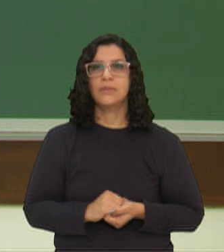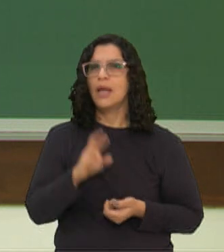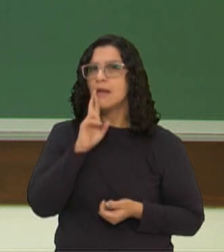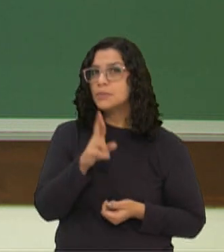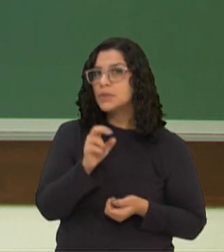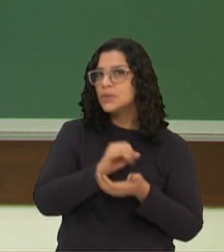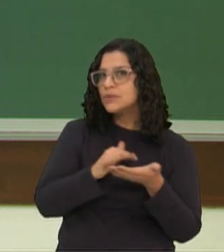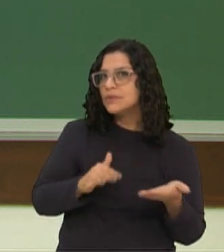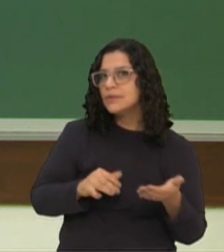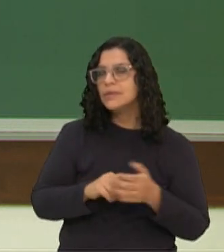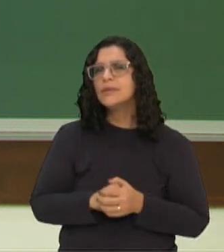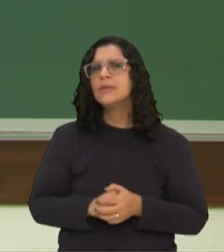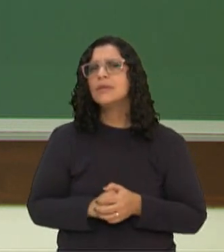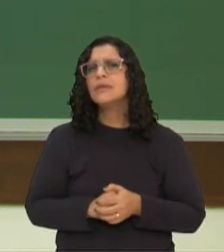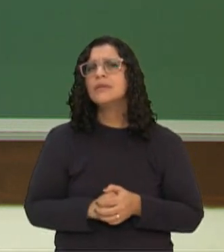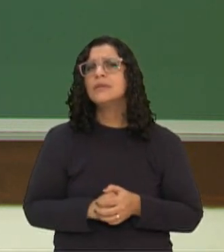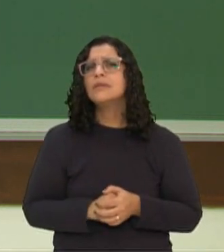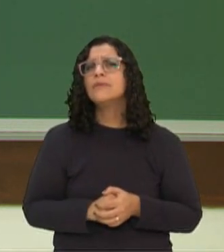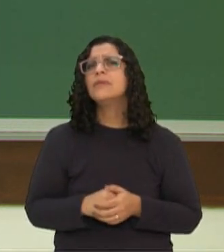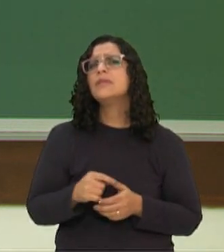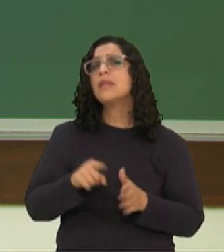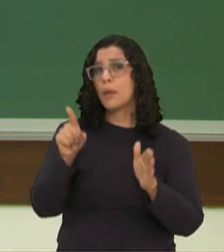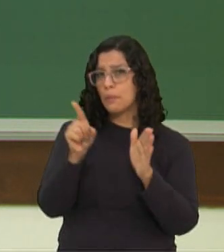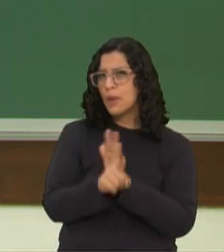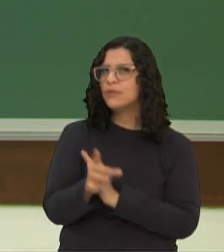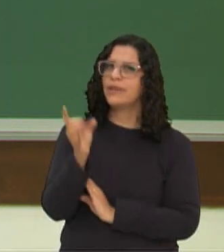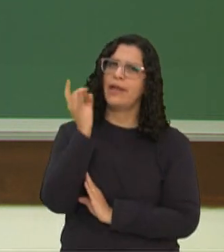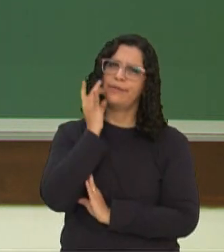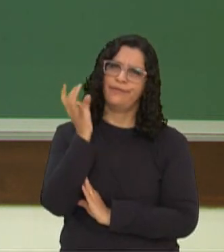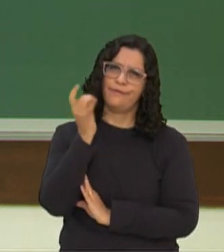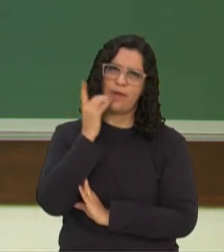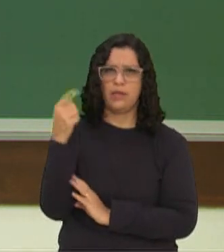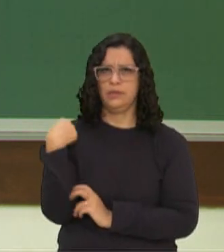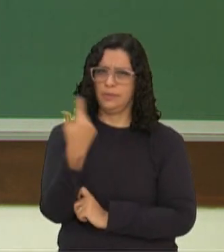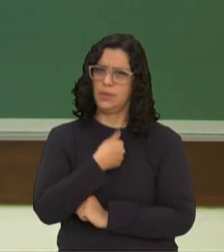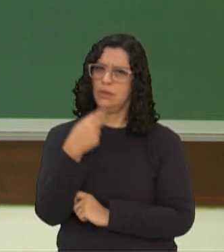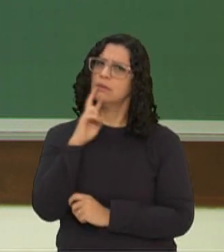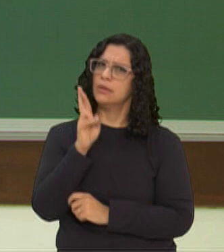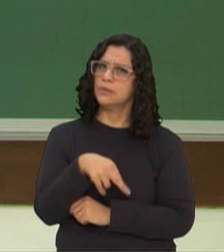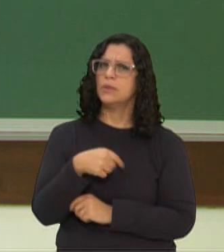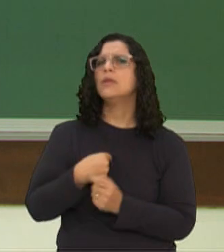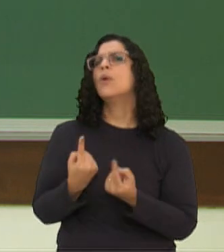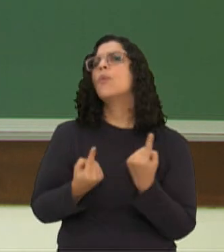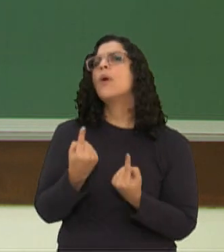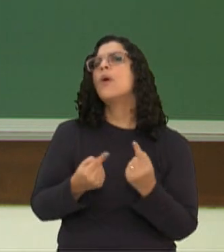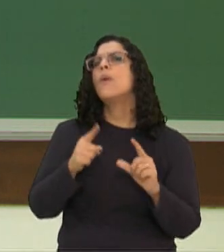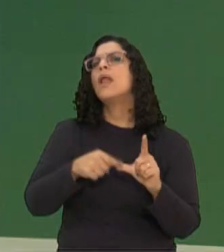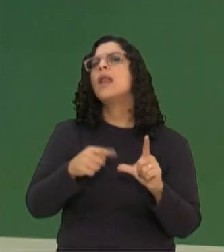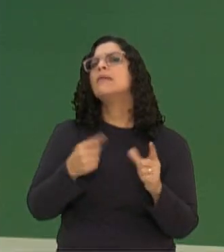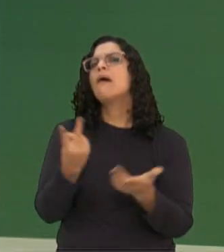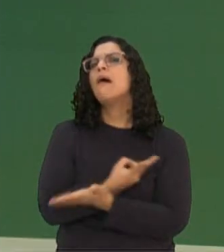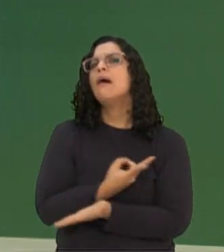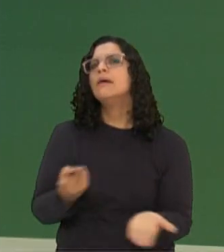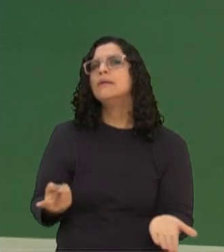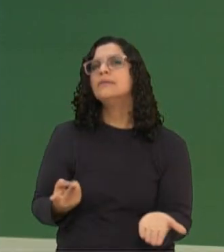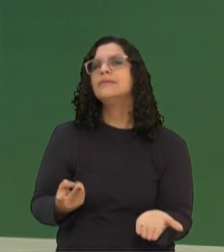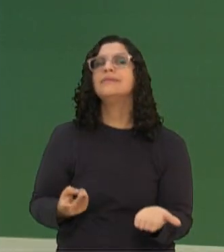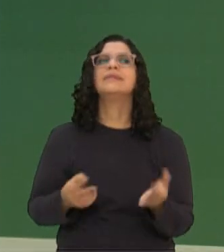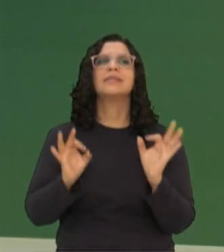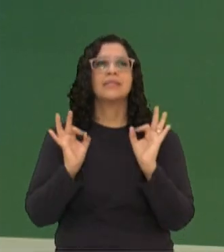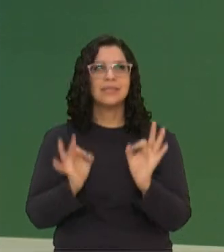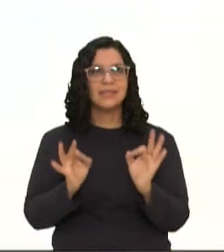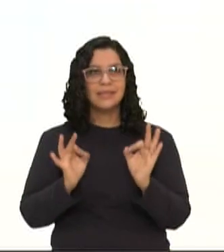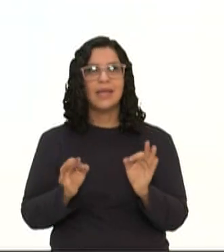Responderam o exercício? Esse quiz ele estava bastante fácil para a gente. Qual que vai ser a alternativa que não apresenta? O